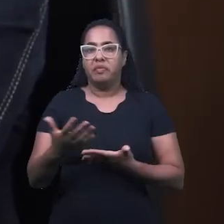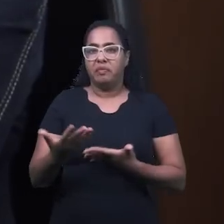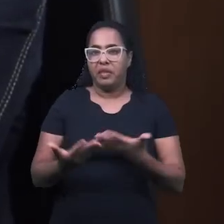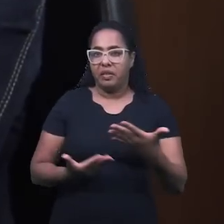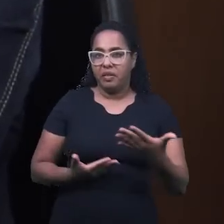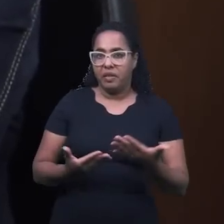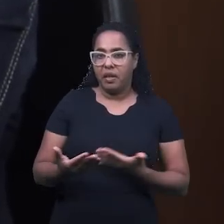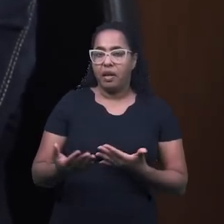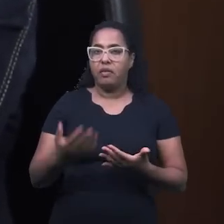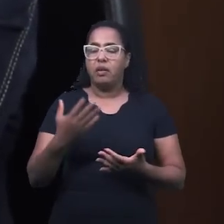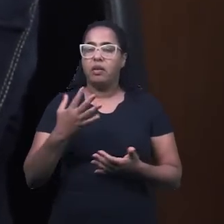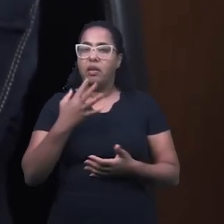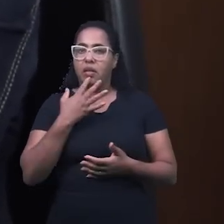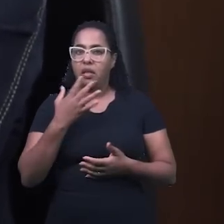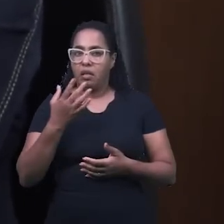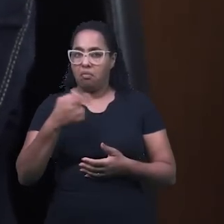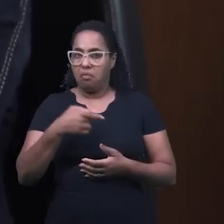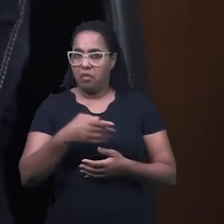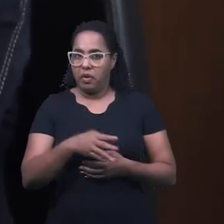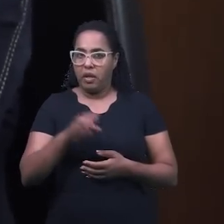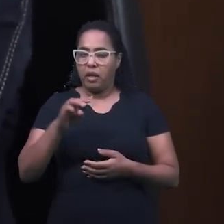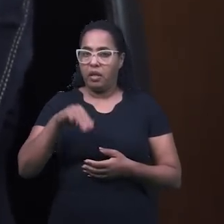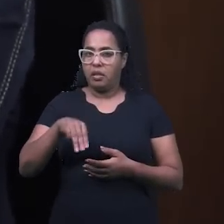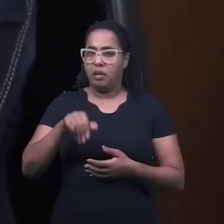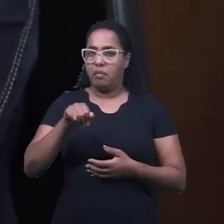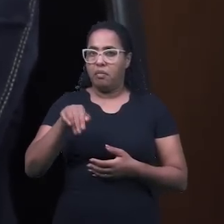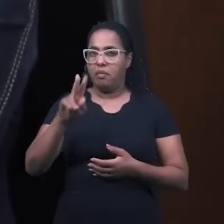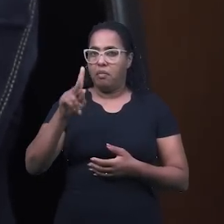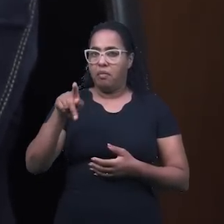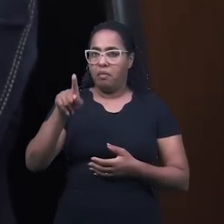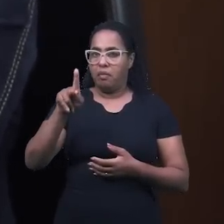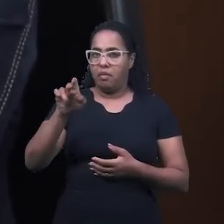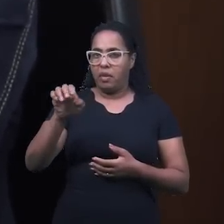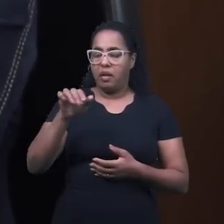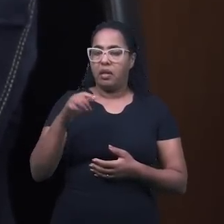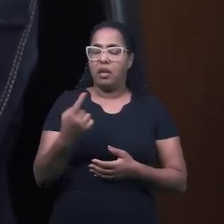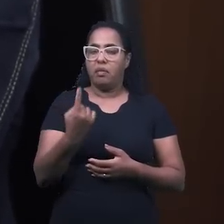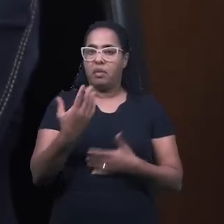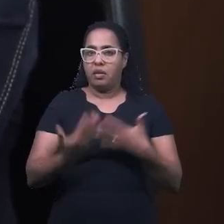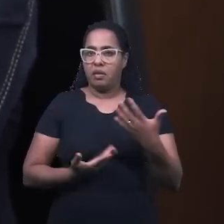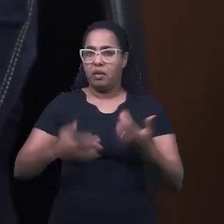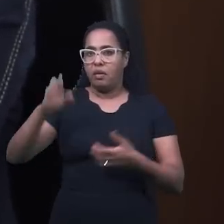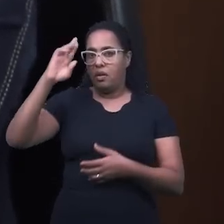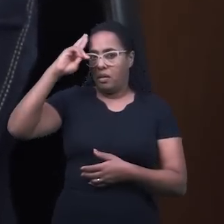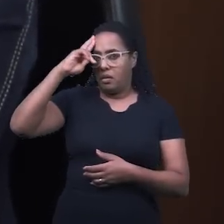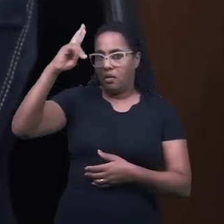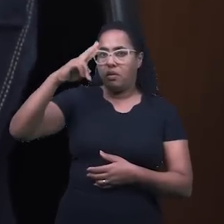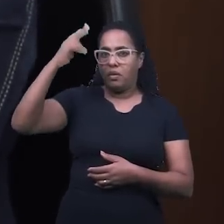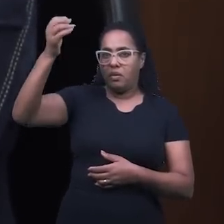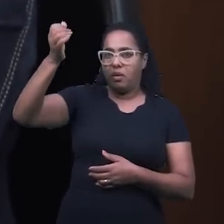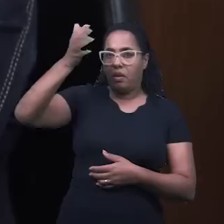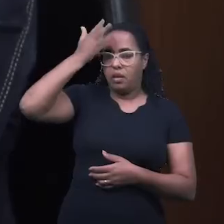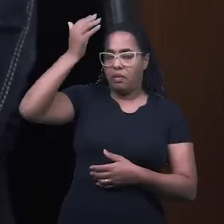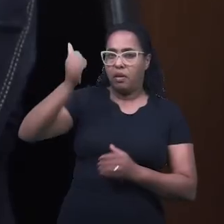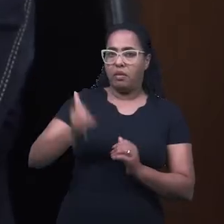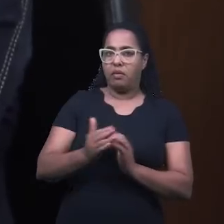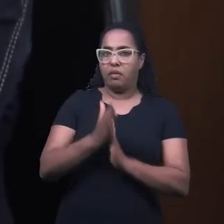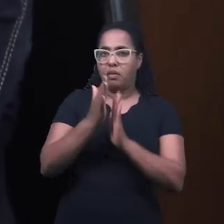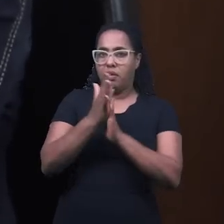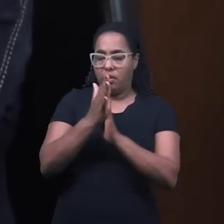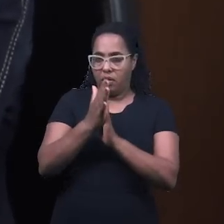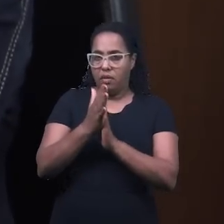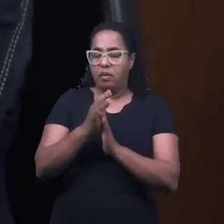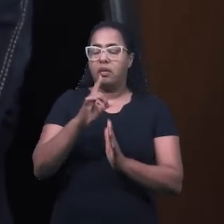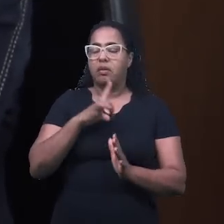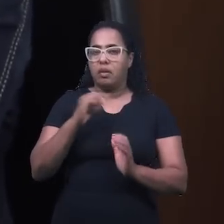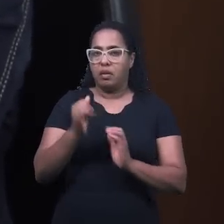Para os irmãos que não conhecem a Mike é uma das servas que o Senhor